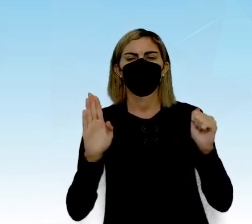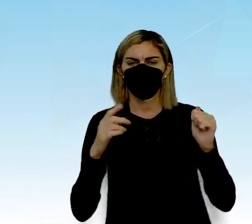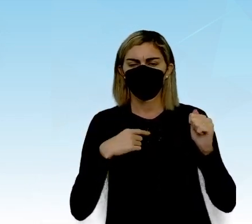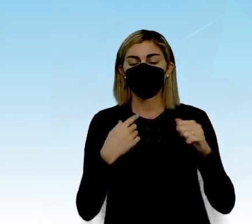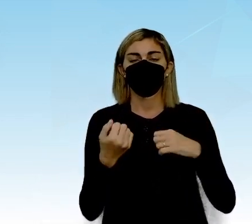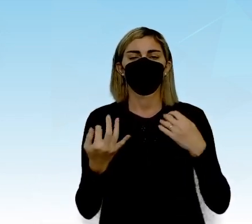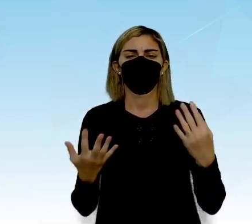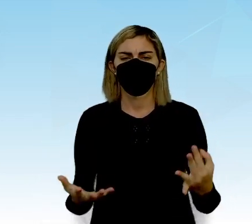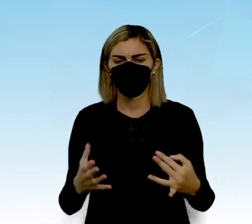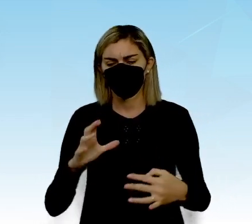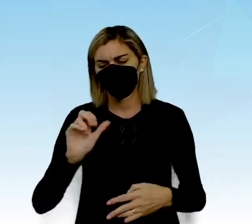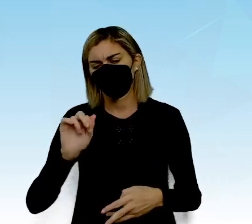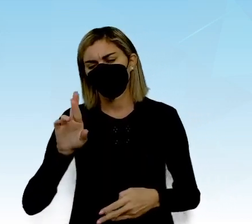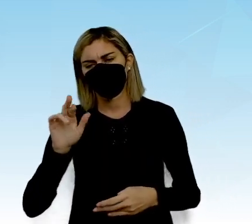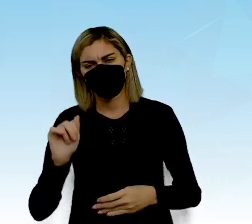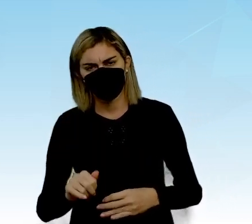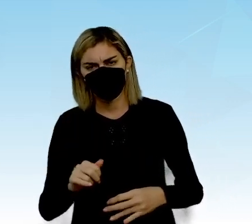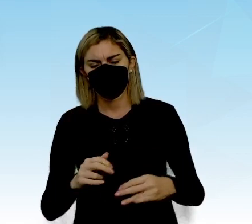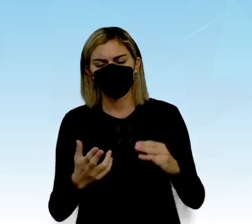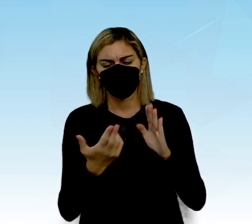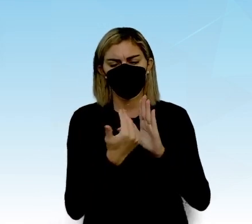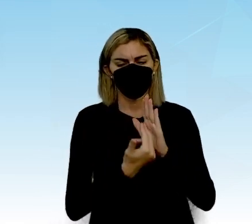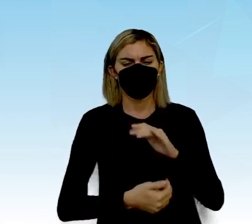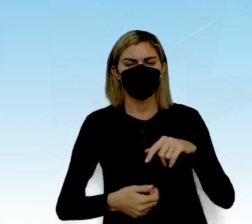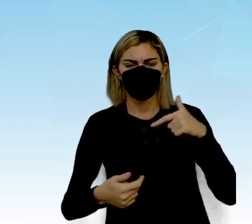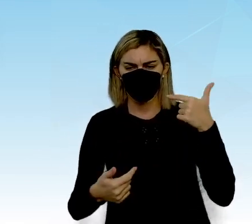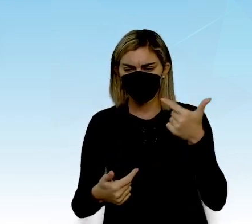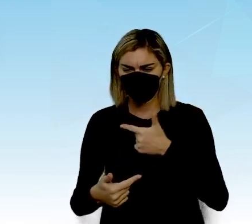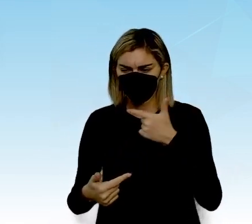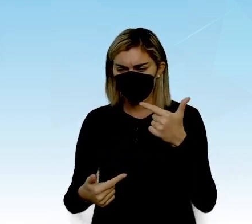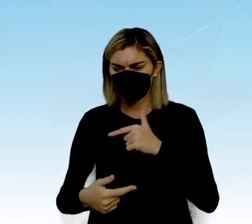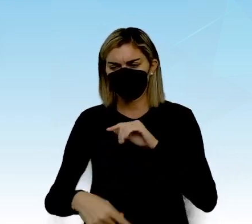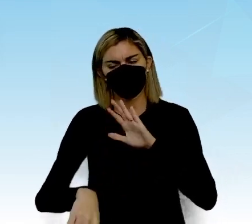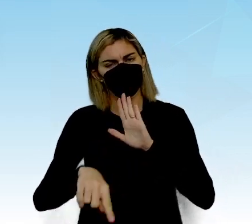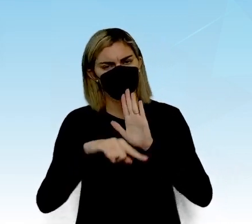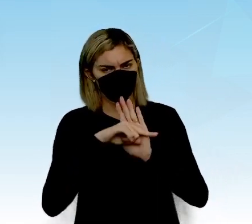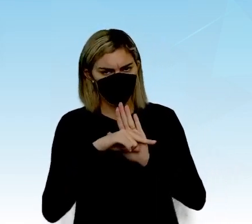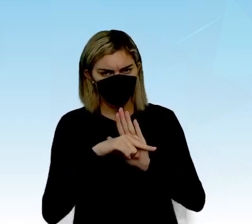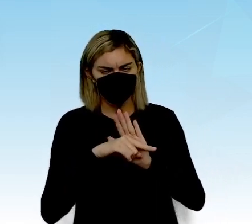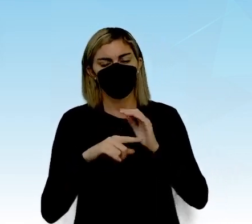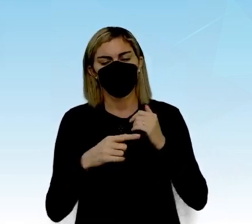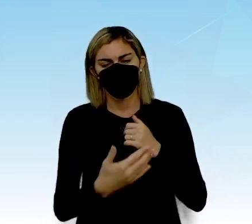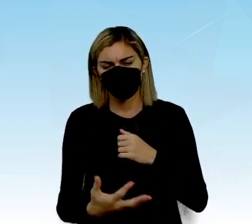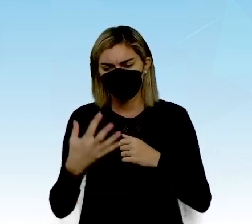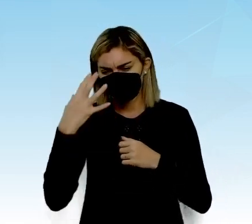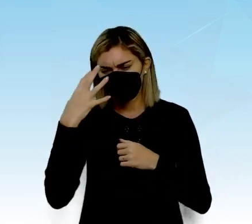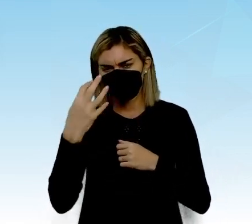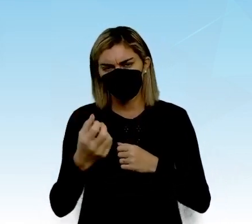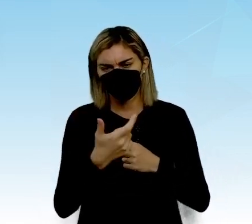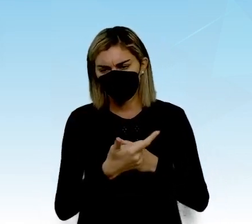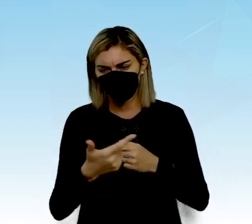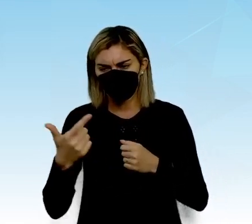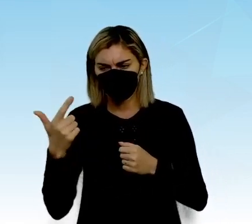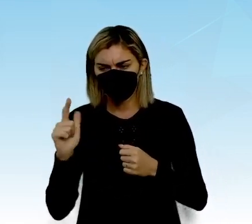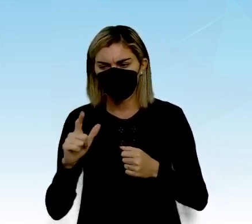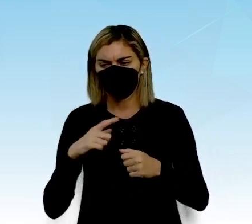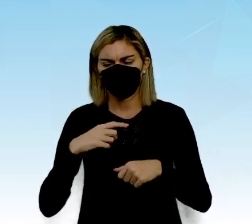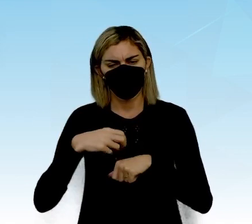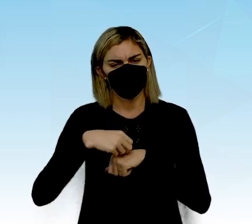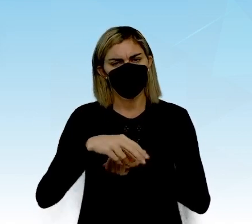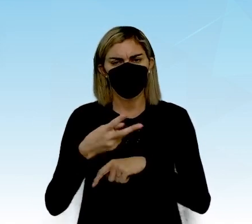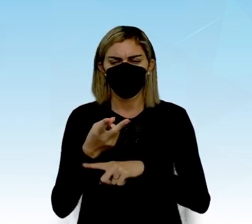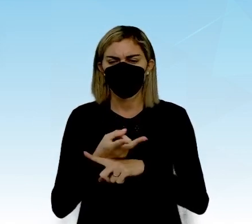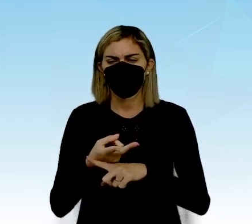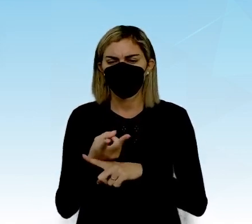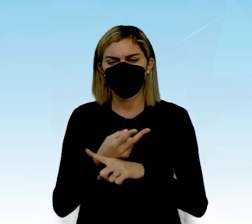Enquanto a carga na figura 2, que é uma carga negativa, ela é atraída pela outra, então ela vai em busca